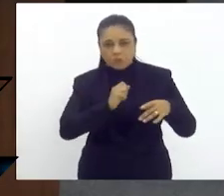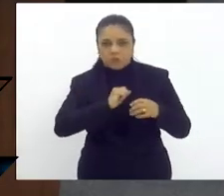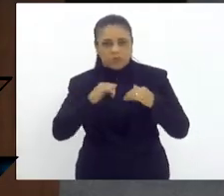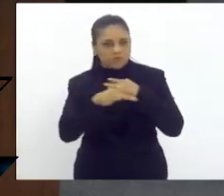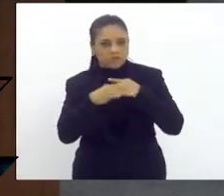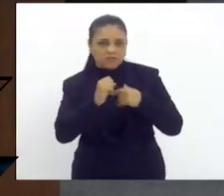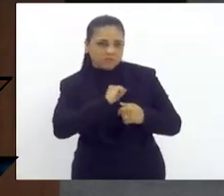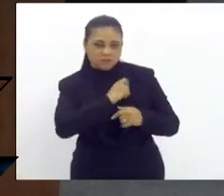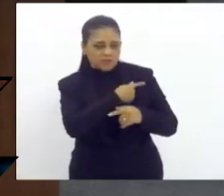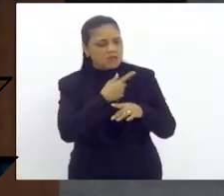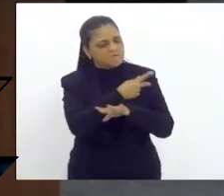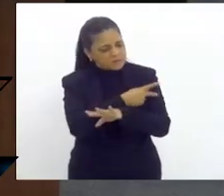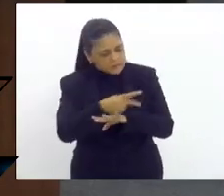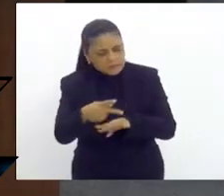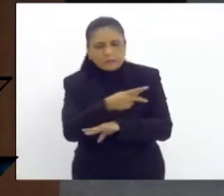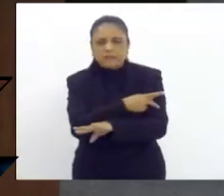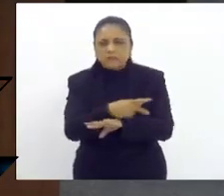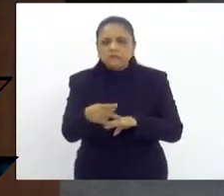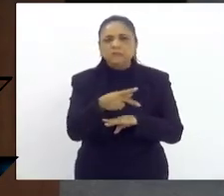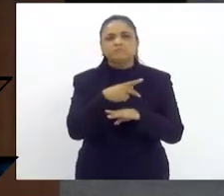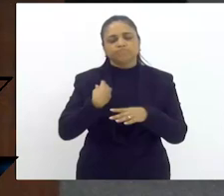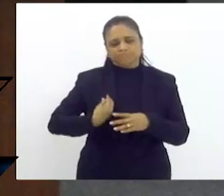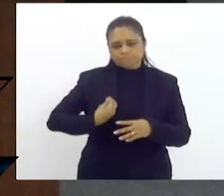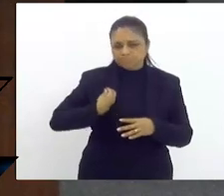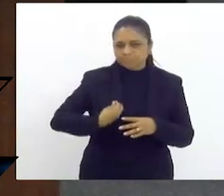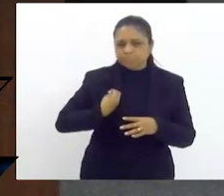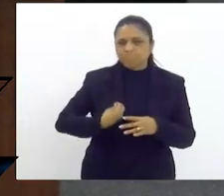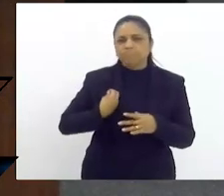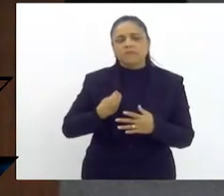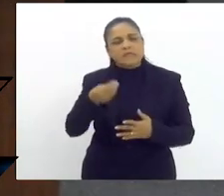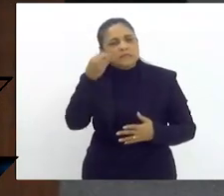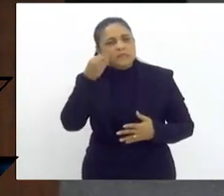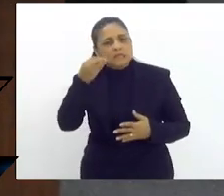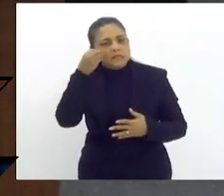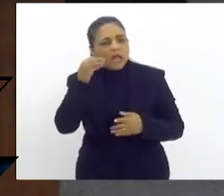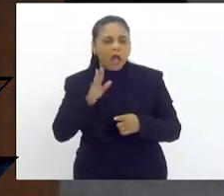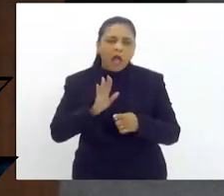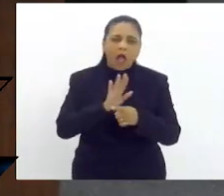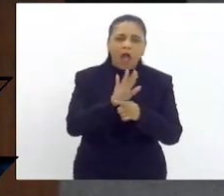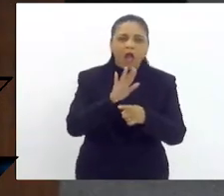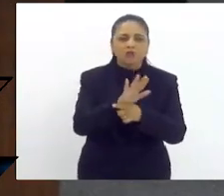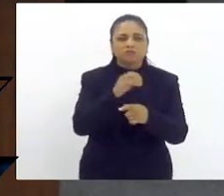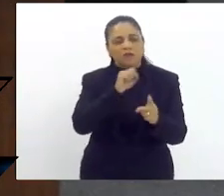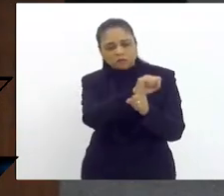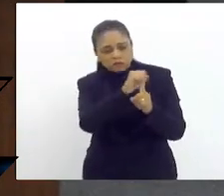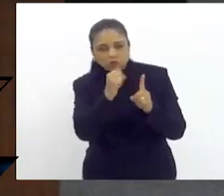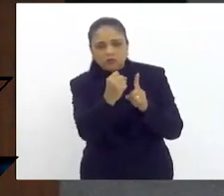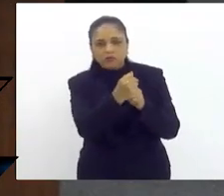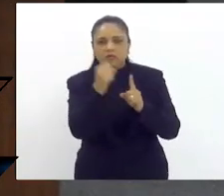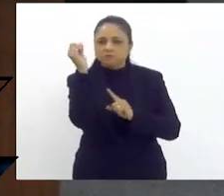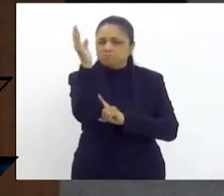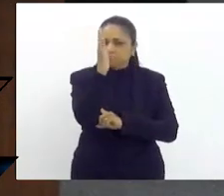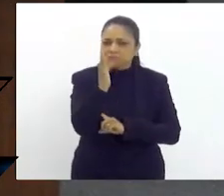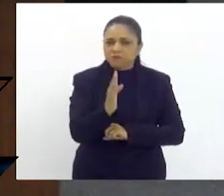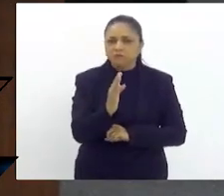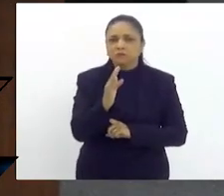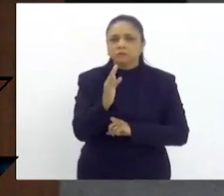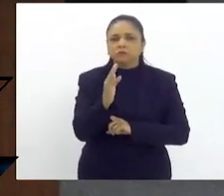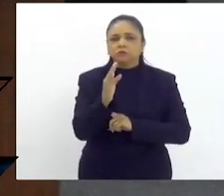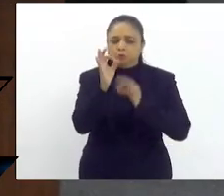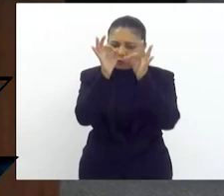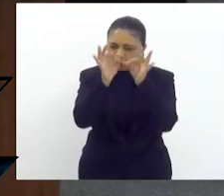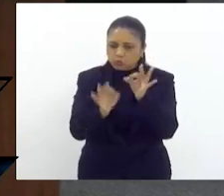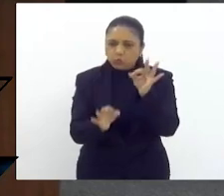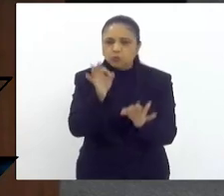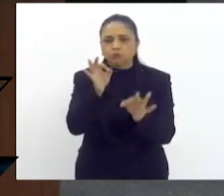aqui o tempo todo visitando É vivendo e tentando de alguma forma ajudar com que a nossa sociedade brasileira tenha mais